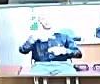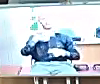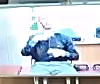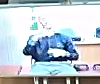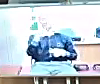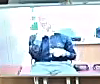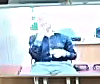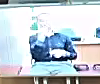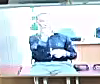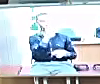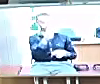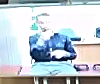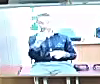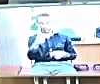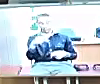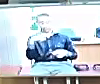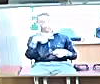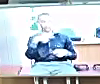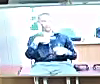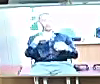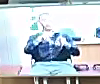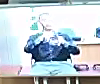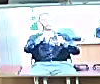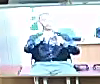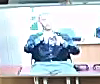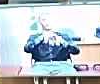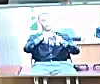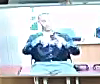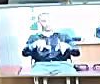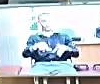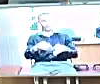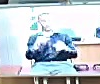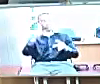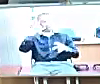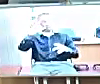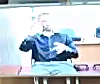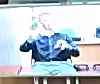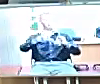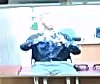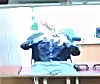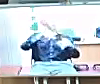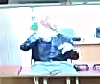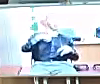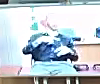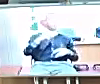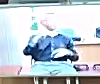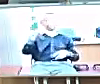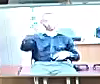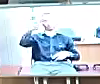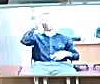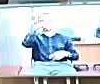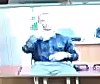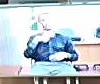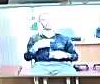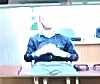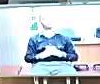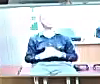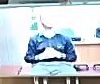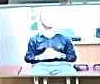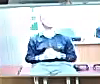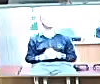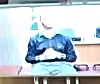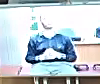serem atacados não acredito numa resolução para a situação fiscal em curto prazo